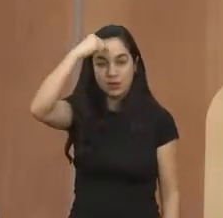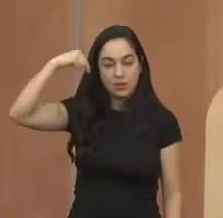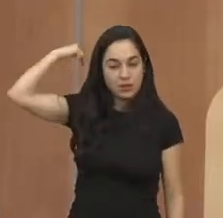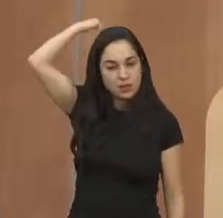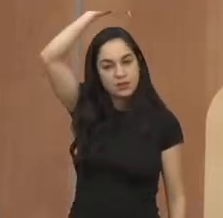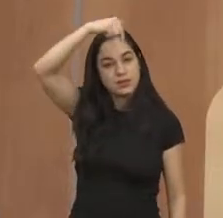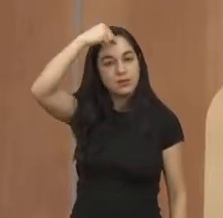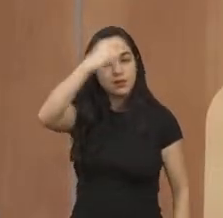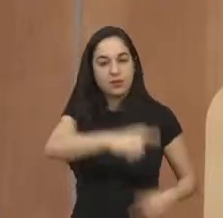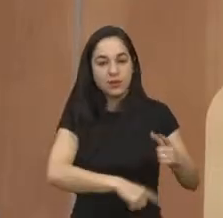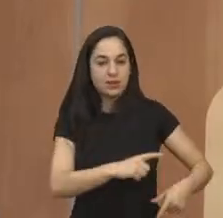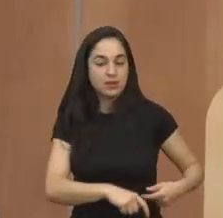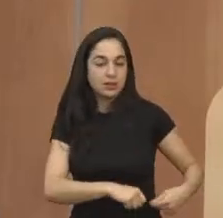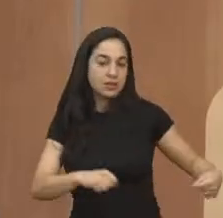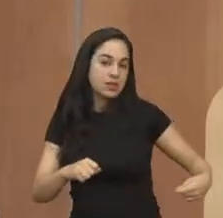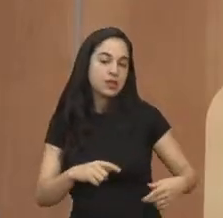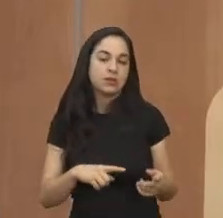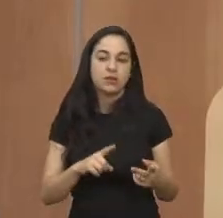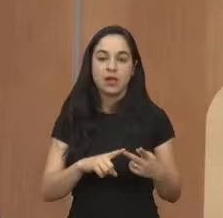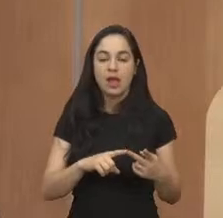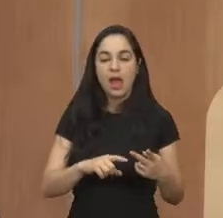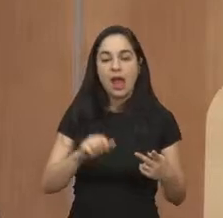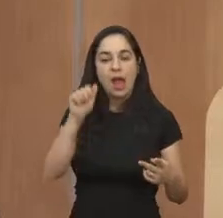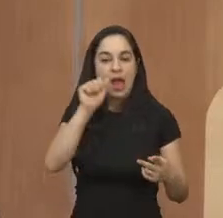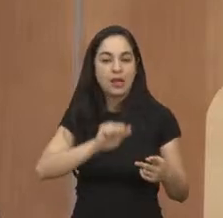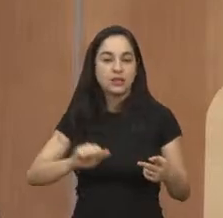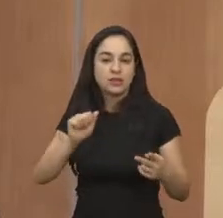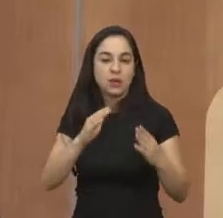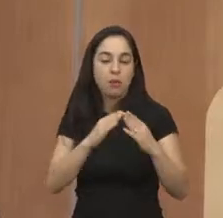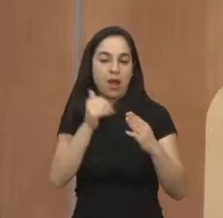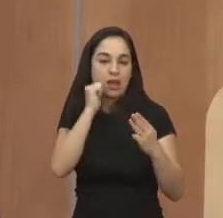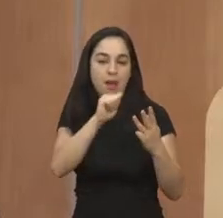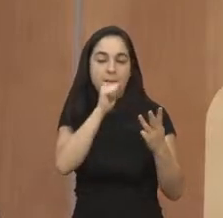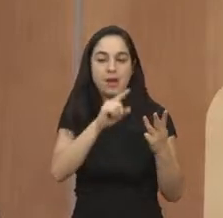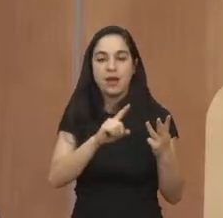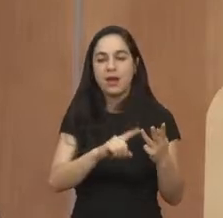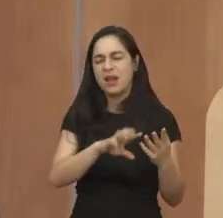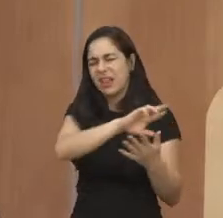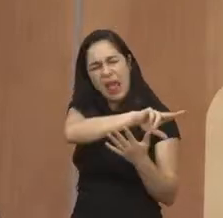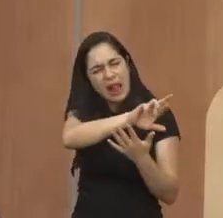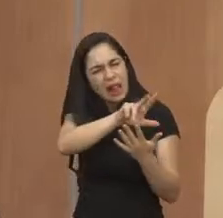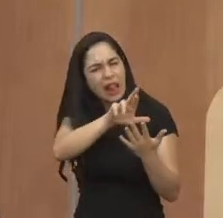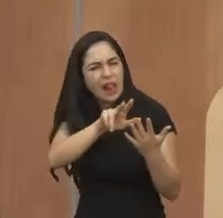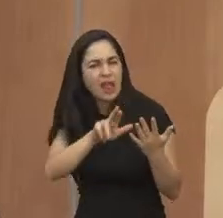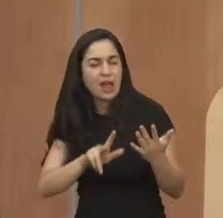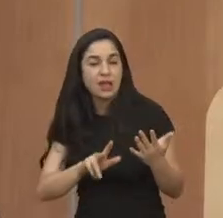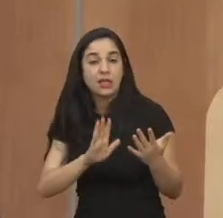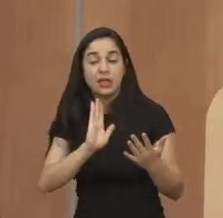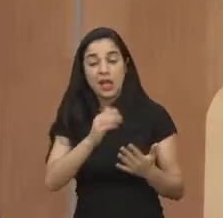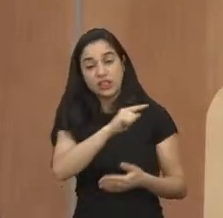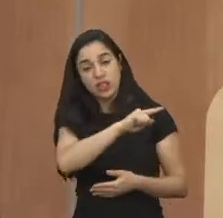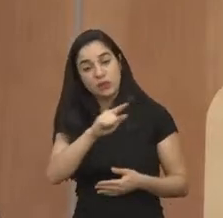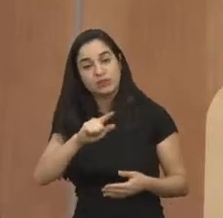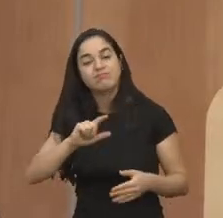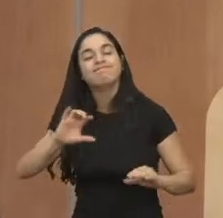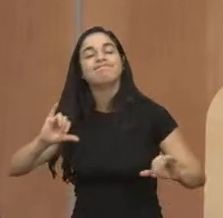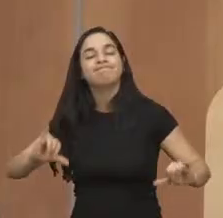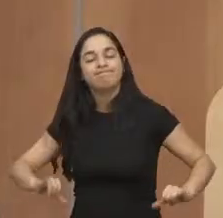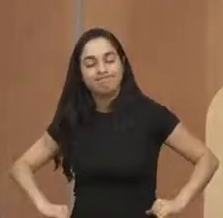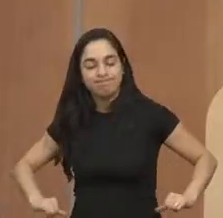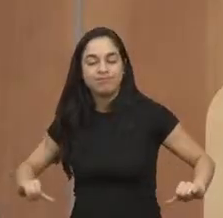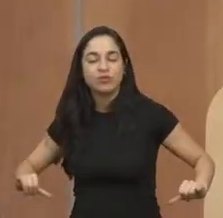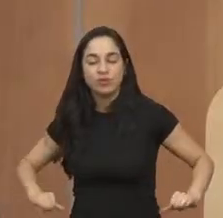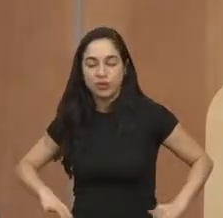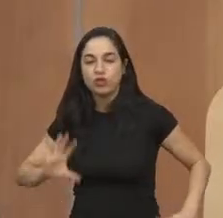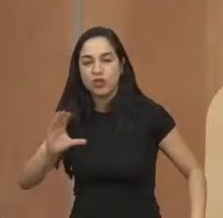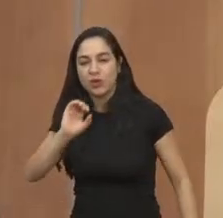da Vida, né, juntamente com vocês todos, a Viviane participava junto, né, já passaram por situações acho que muito difíceis